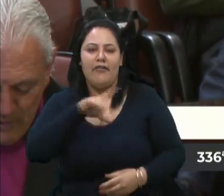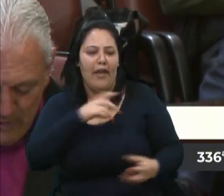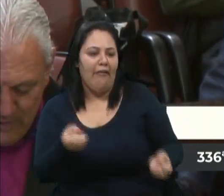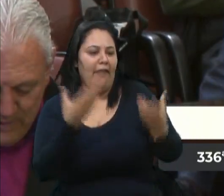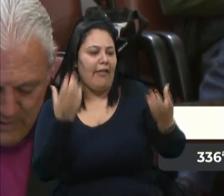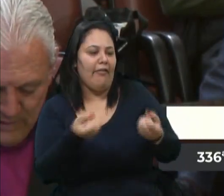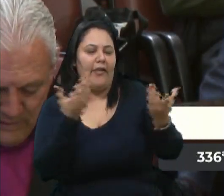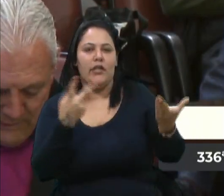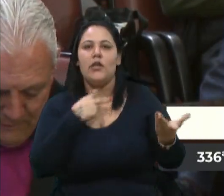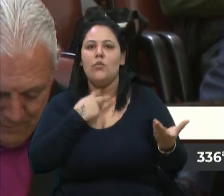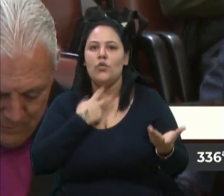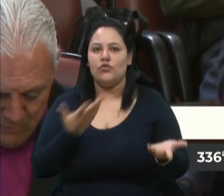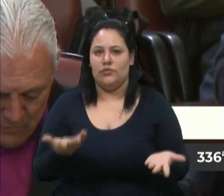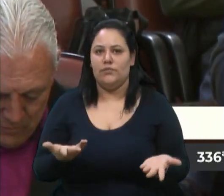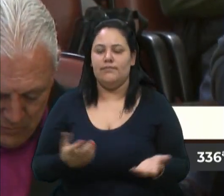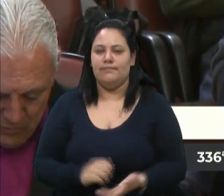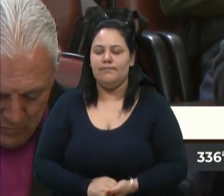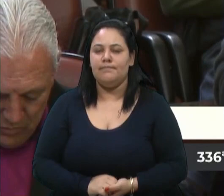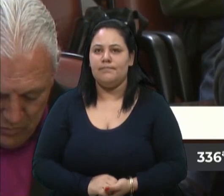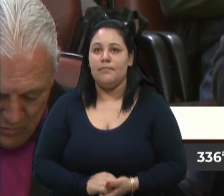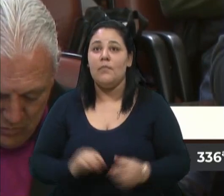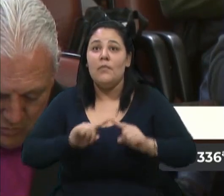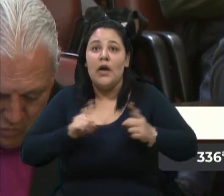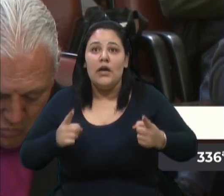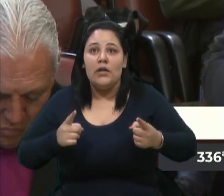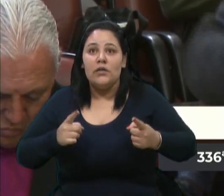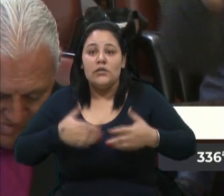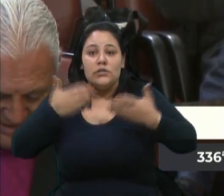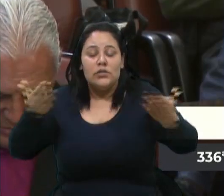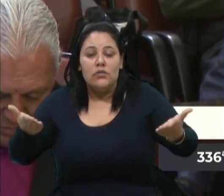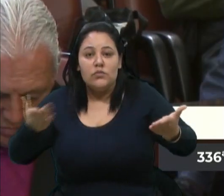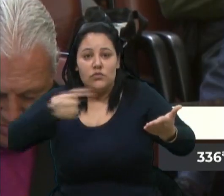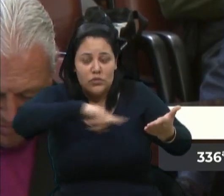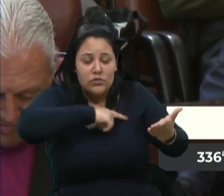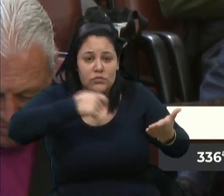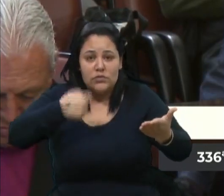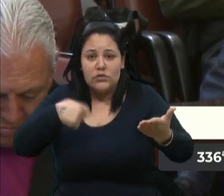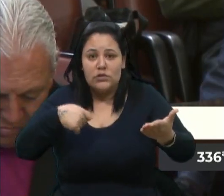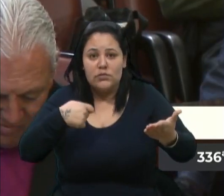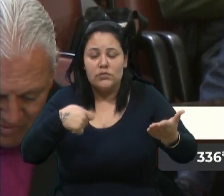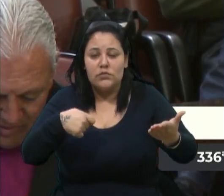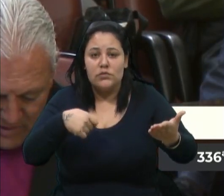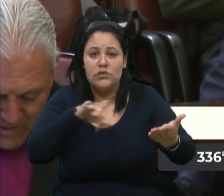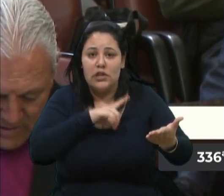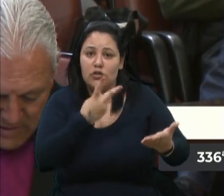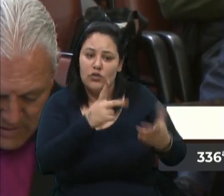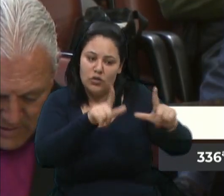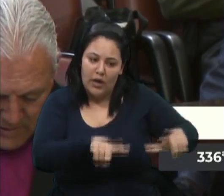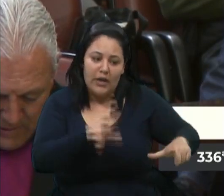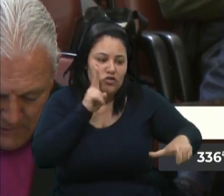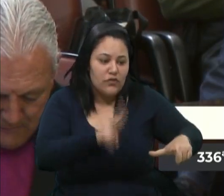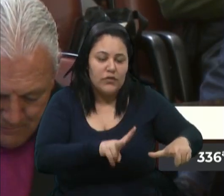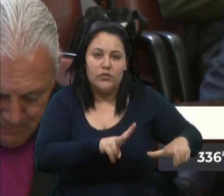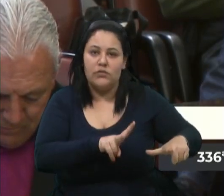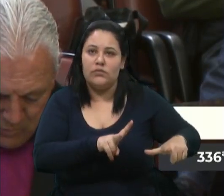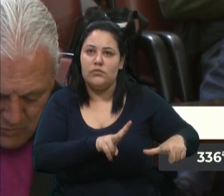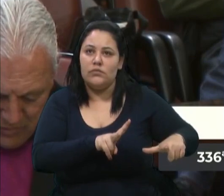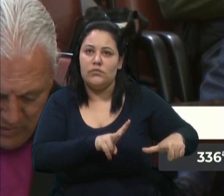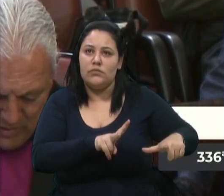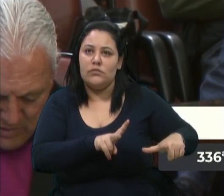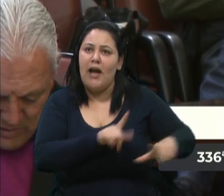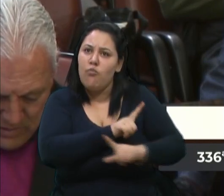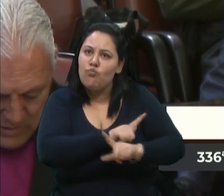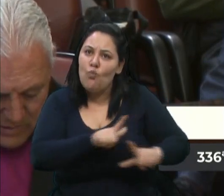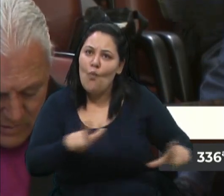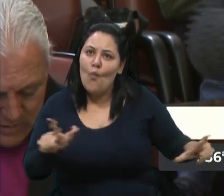não pôde mais. Então, nós precisamos, e eram 2 locais que a gente viu que estavam tão desocupados, ali onde tinha o